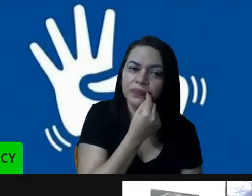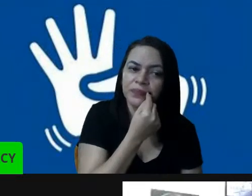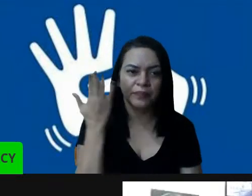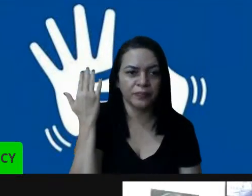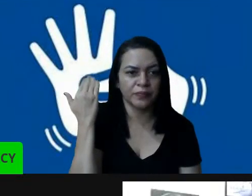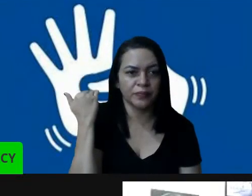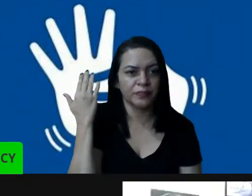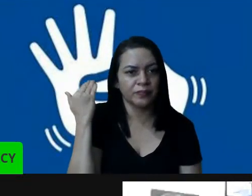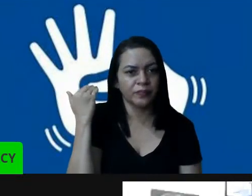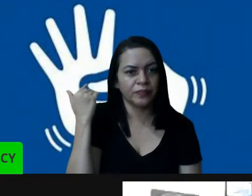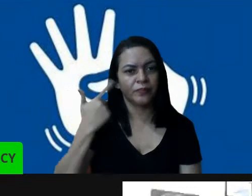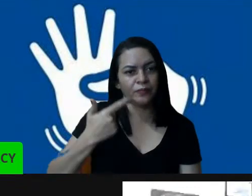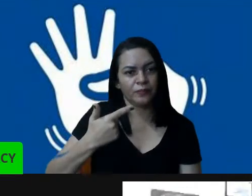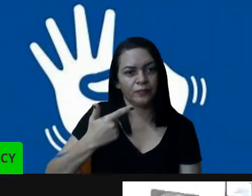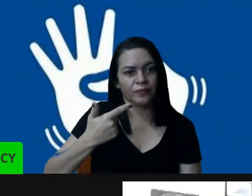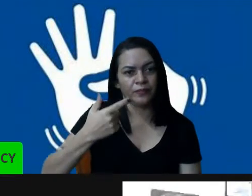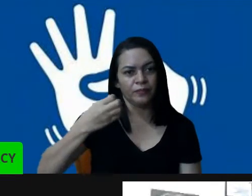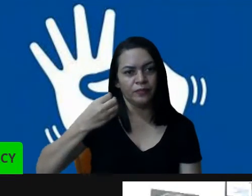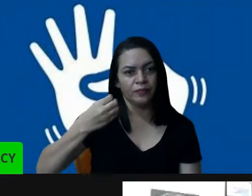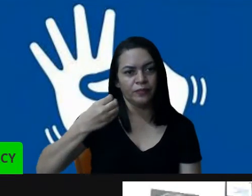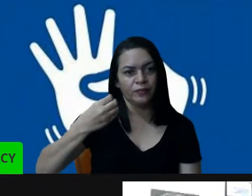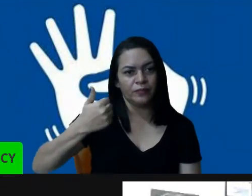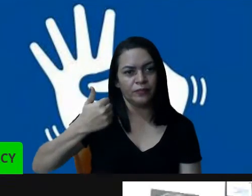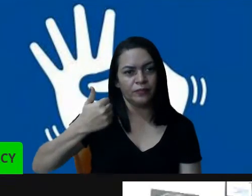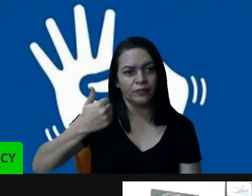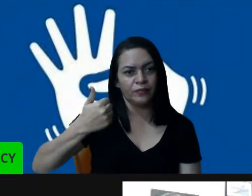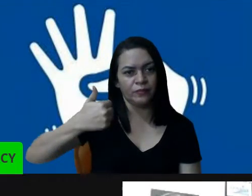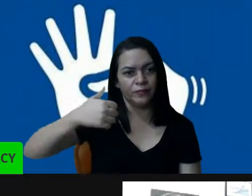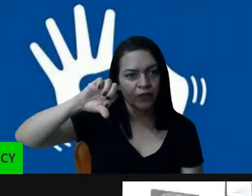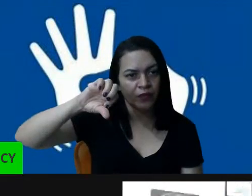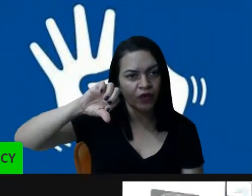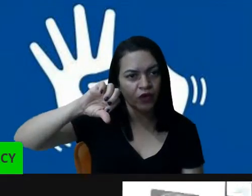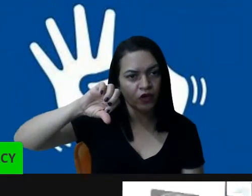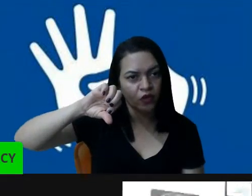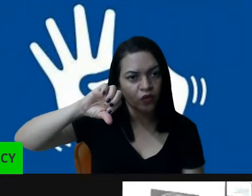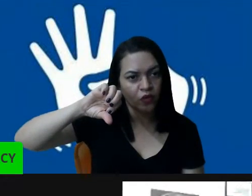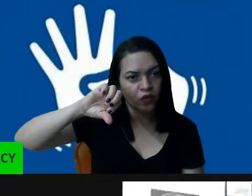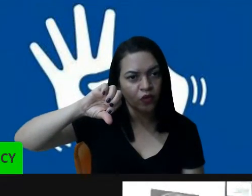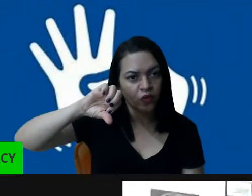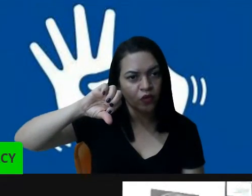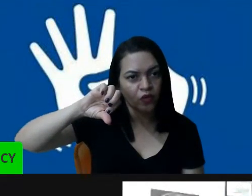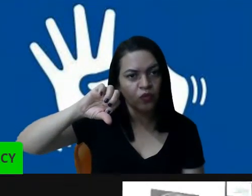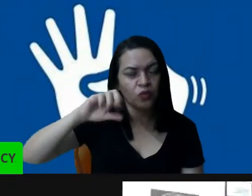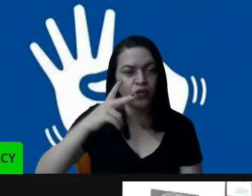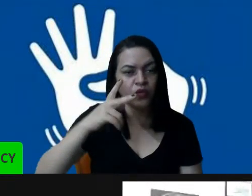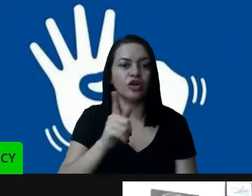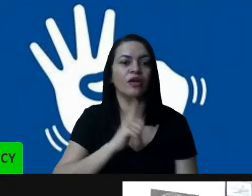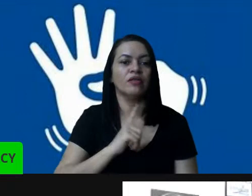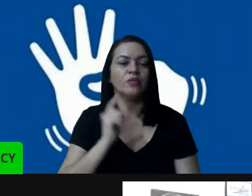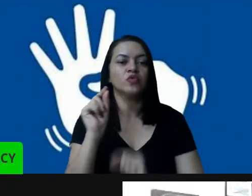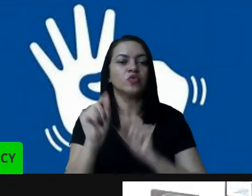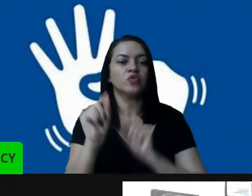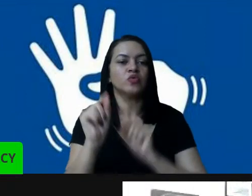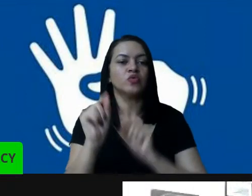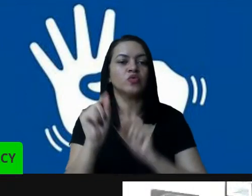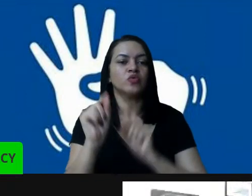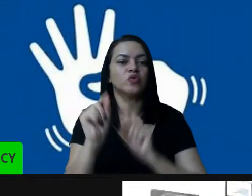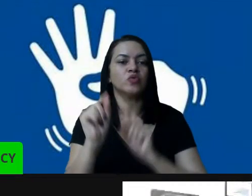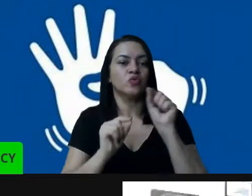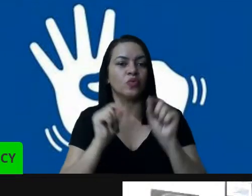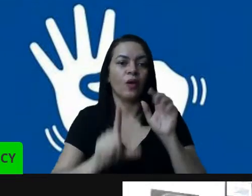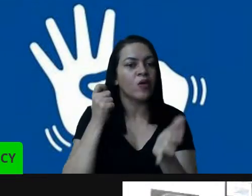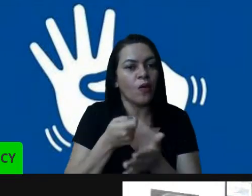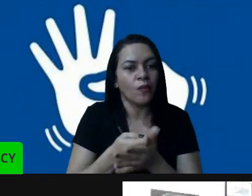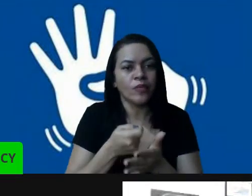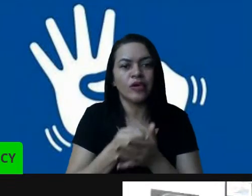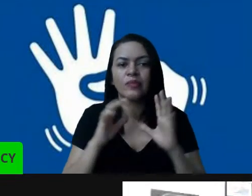2019, já se pode me corrigir na hora que ela for falar, a gente já tem uma lei que obriga que todo e qualquer